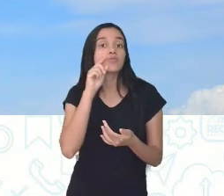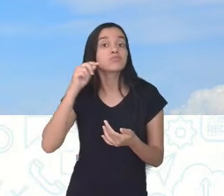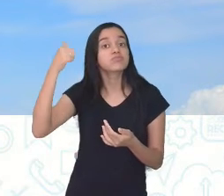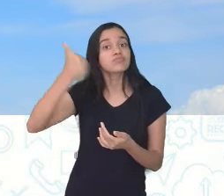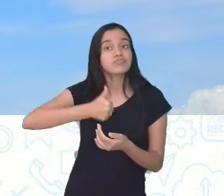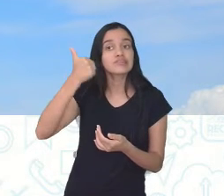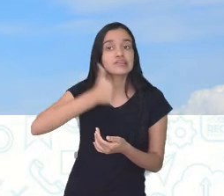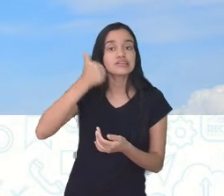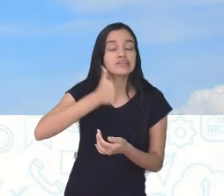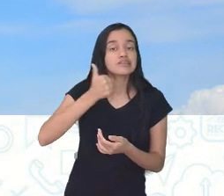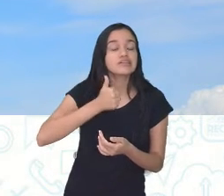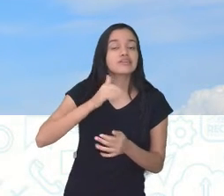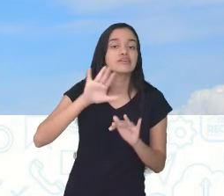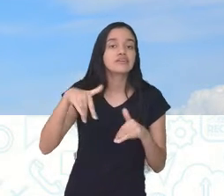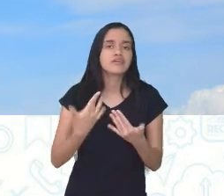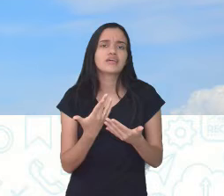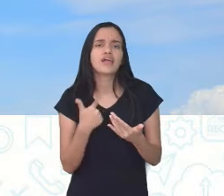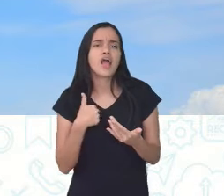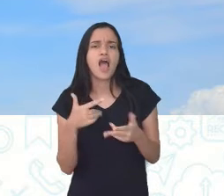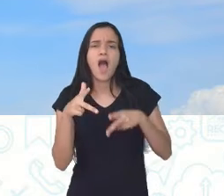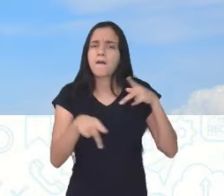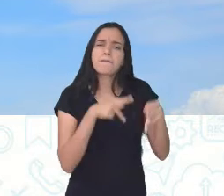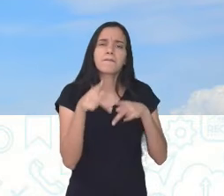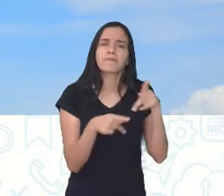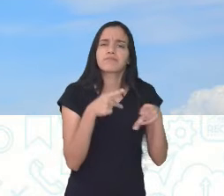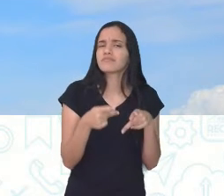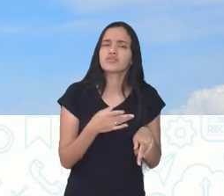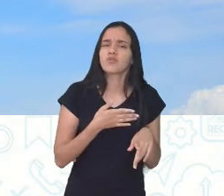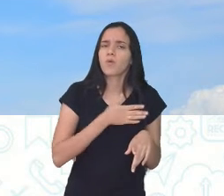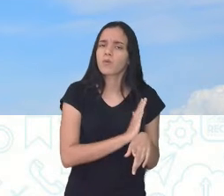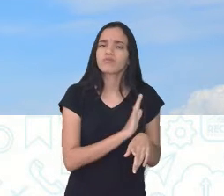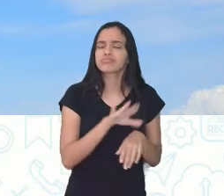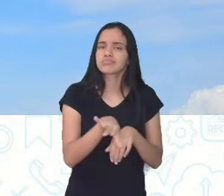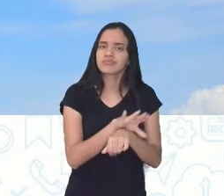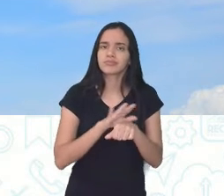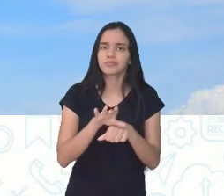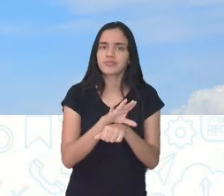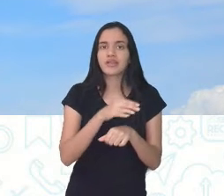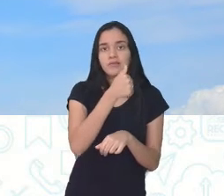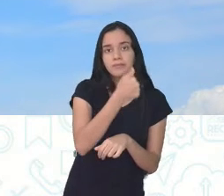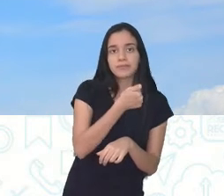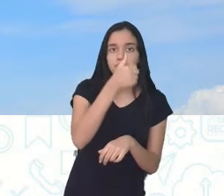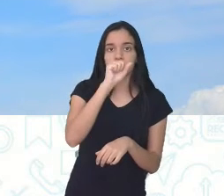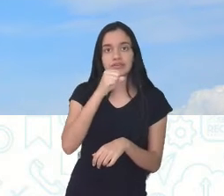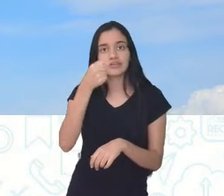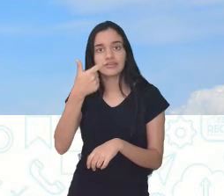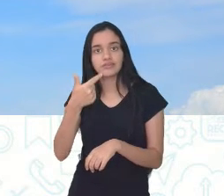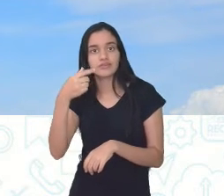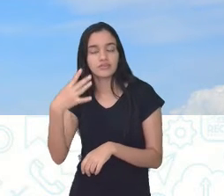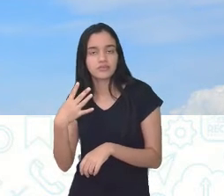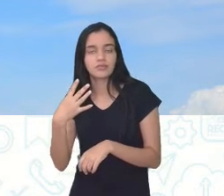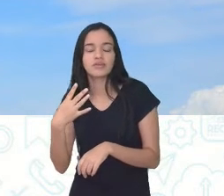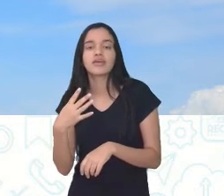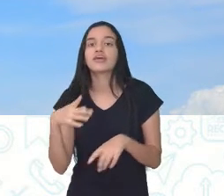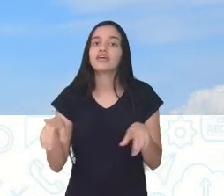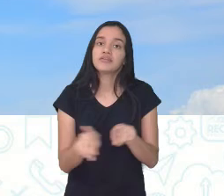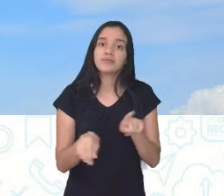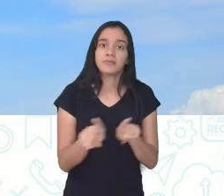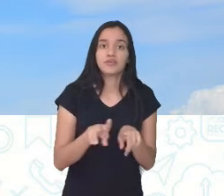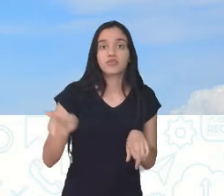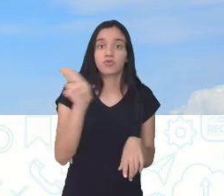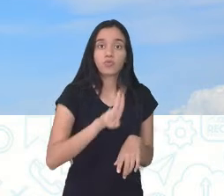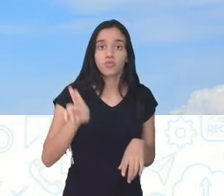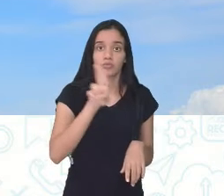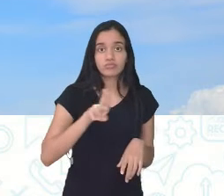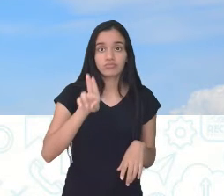I. Inconformados com o caráter elitista da Constituição de 1824 e com o uso de um